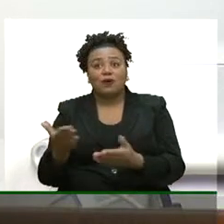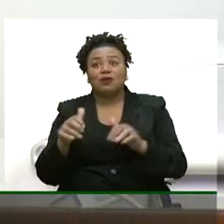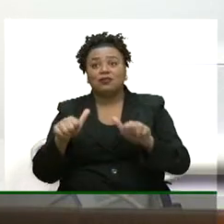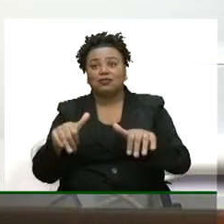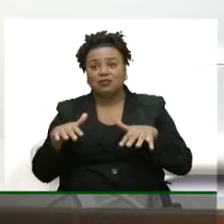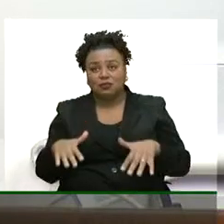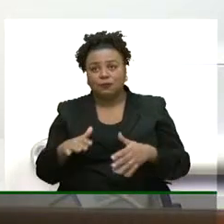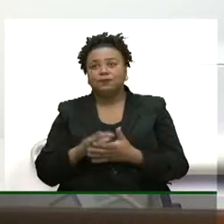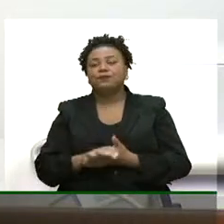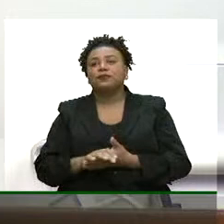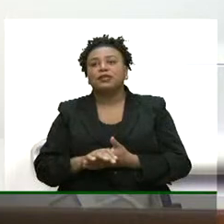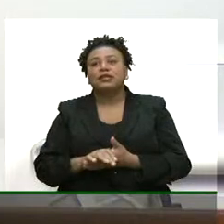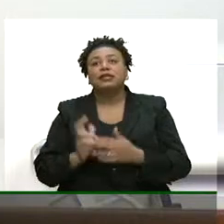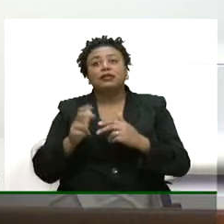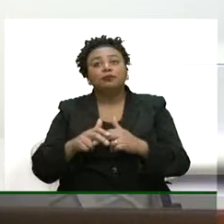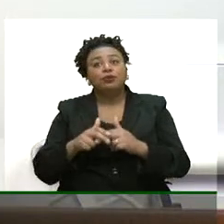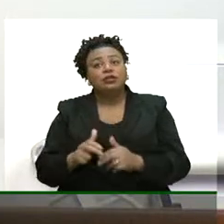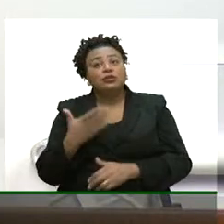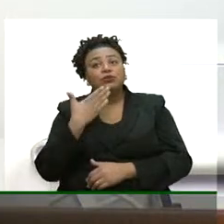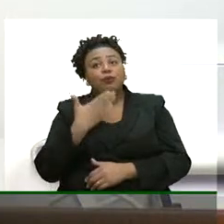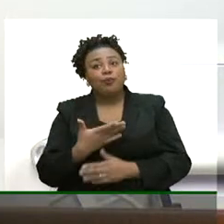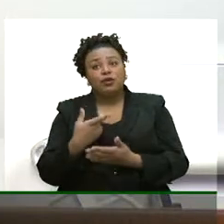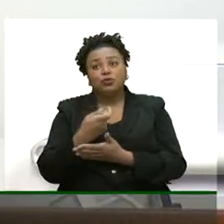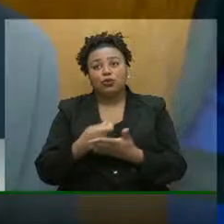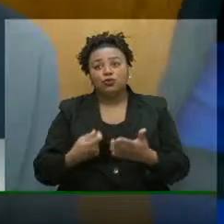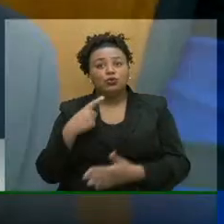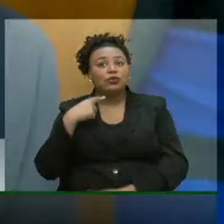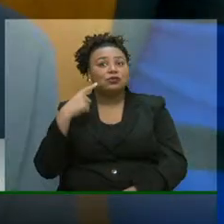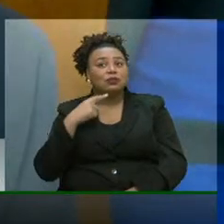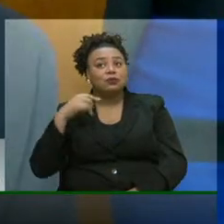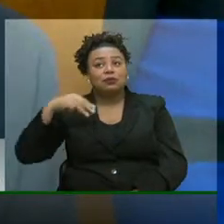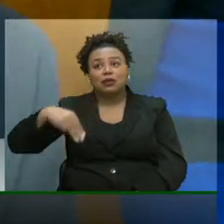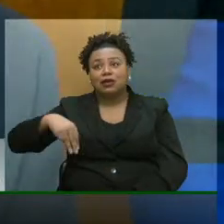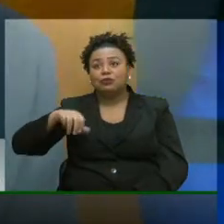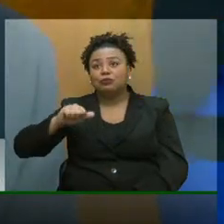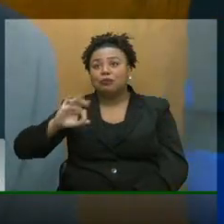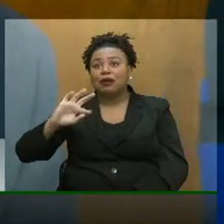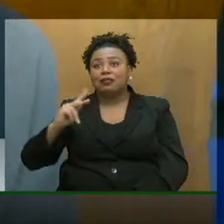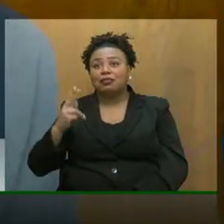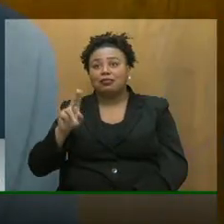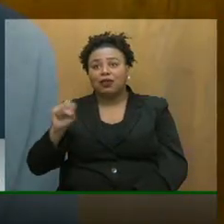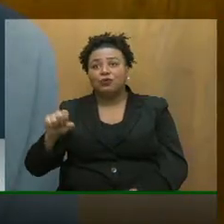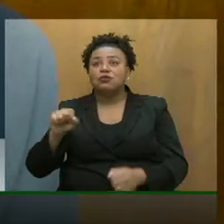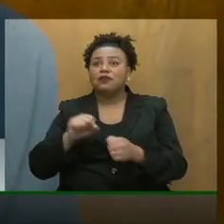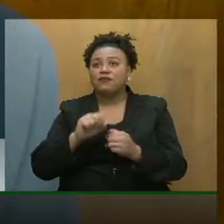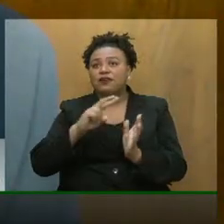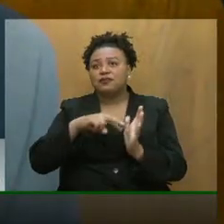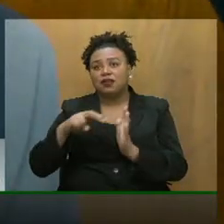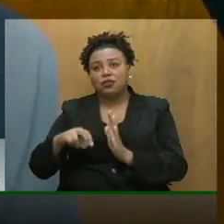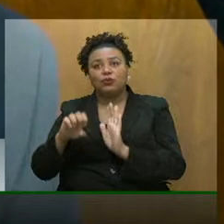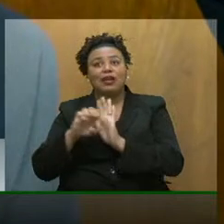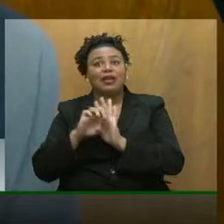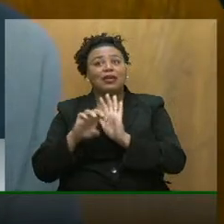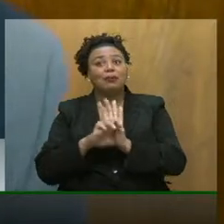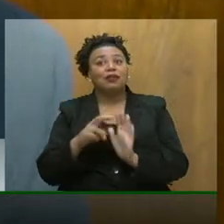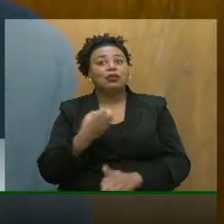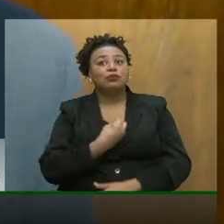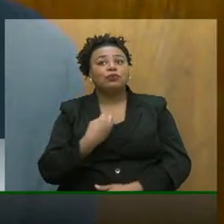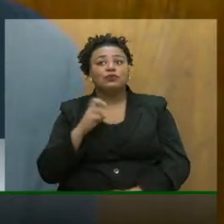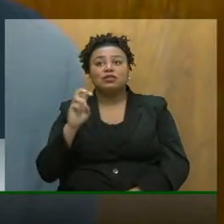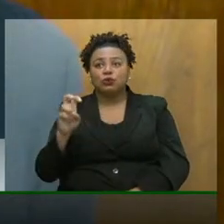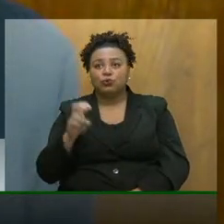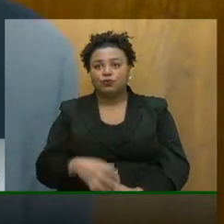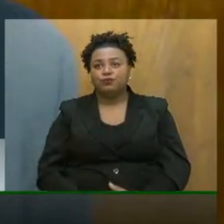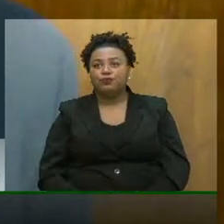sessão. E, nesse sentido, peço ao autor, deputado Matheus Vespe, que proceda à leitura da emenda de número 5.